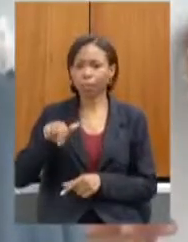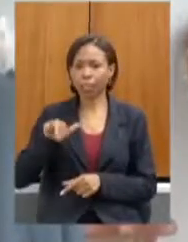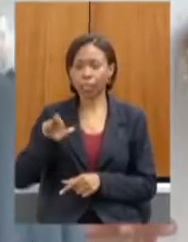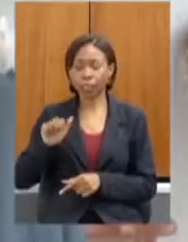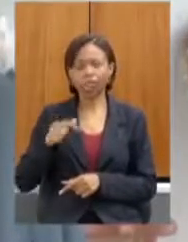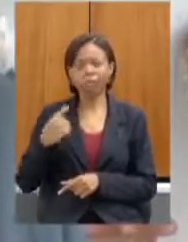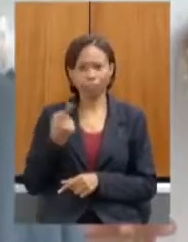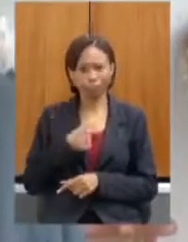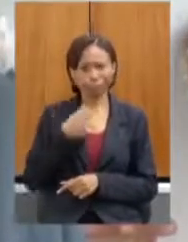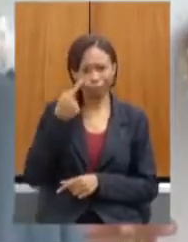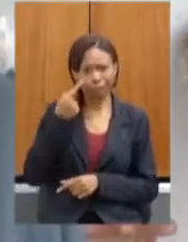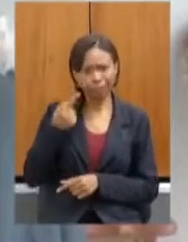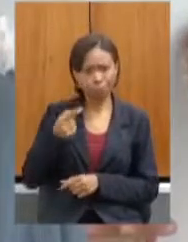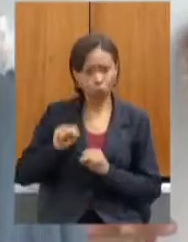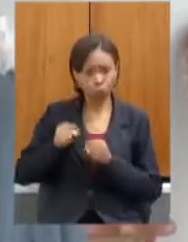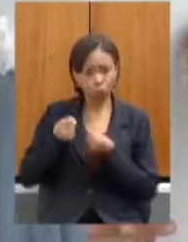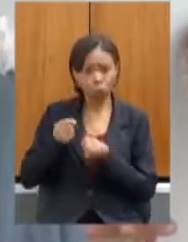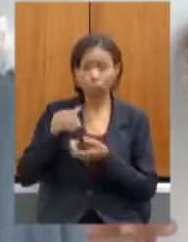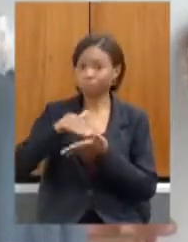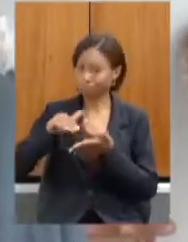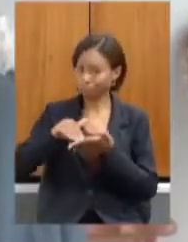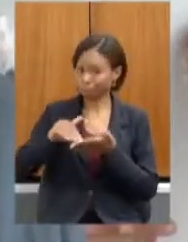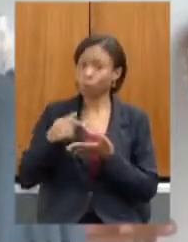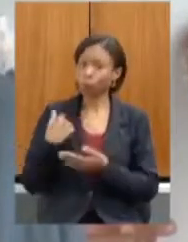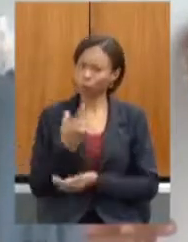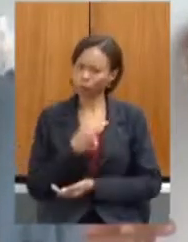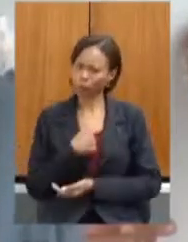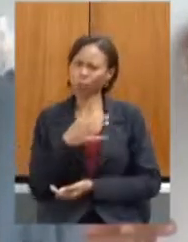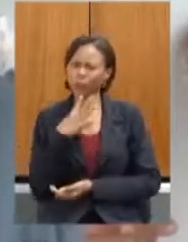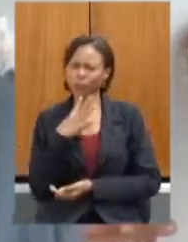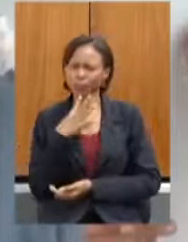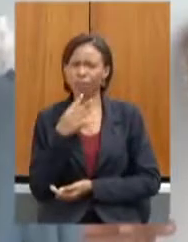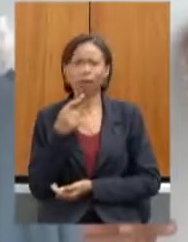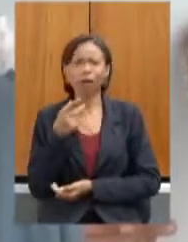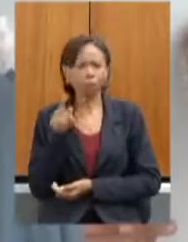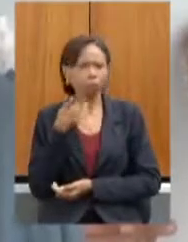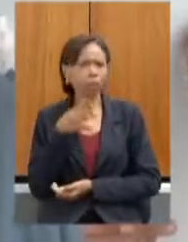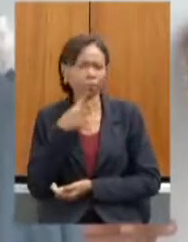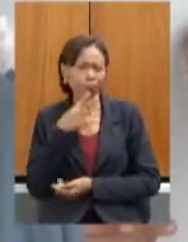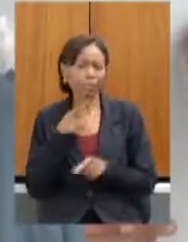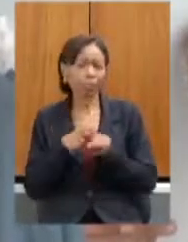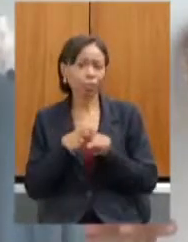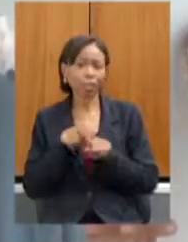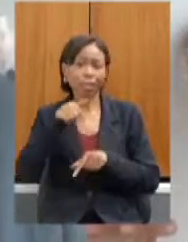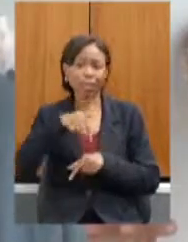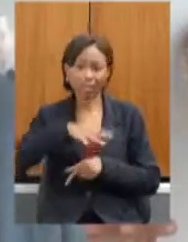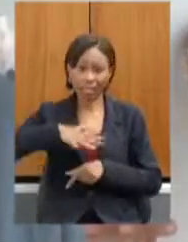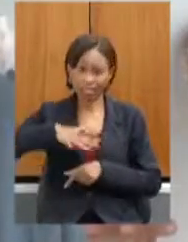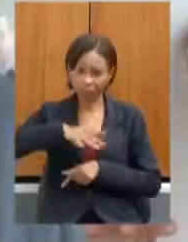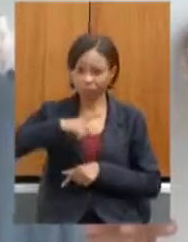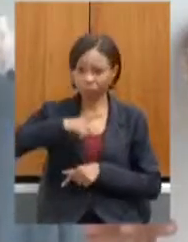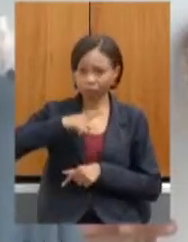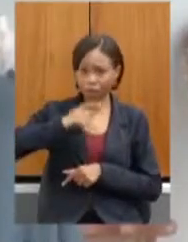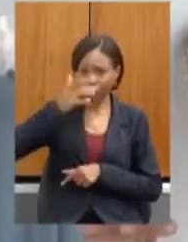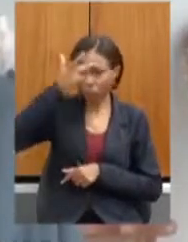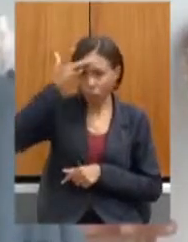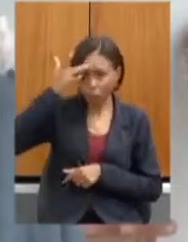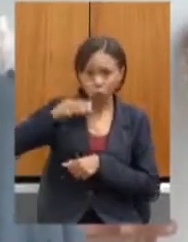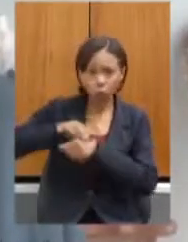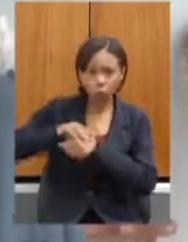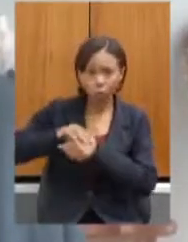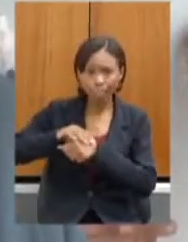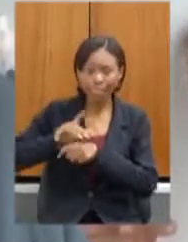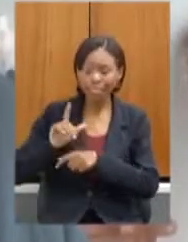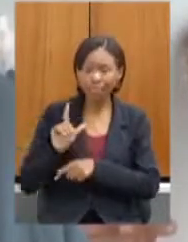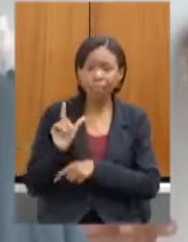no situação não é conhecedor deve tá de carro também tem votos aqui na região pacientes que têm que sair de Santa Maria do